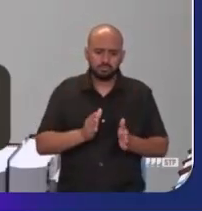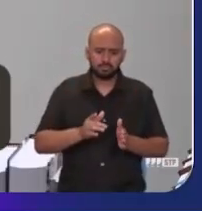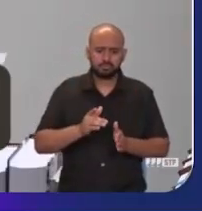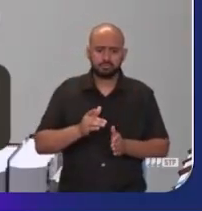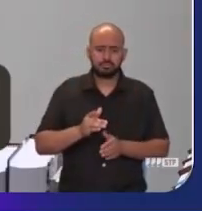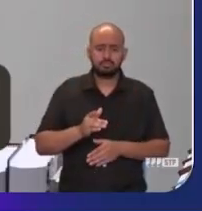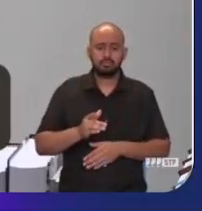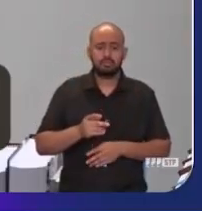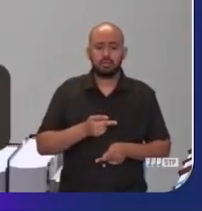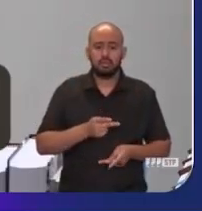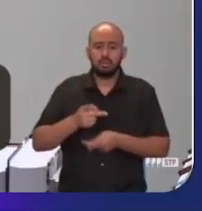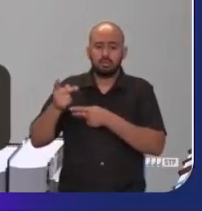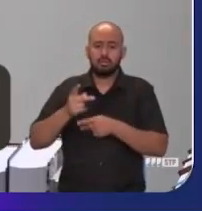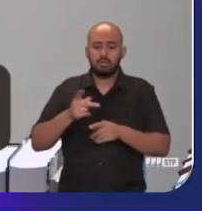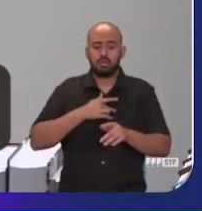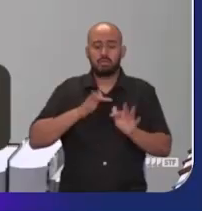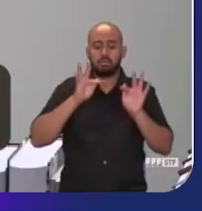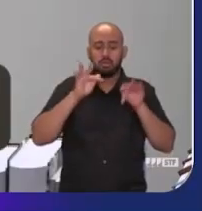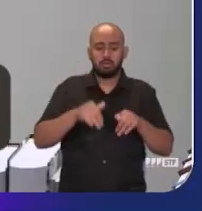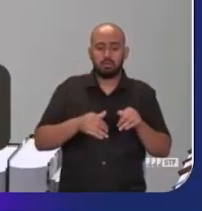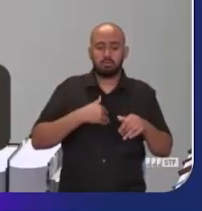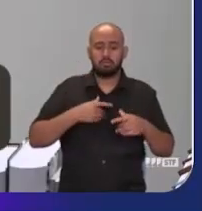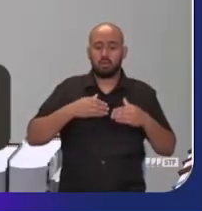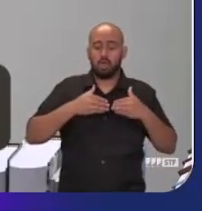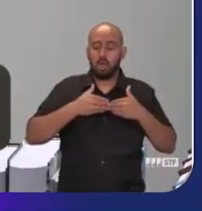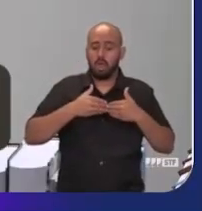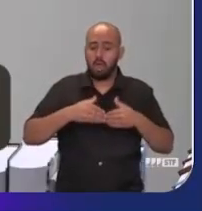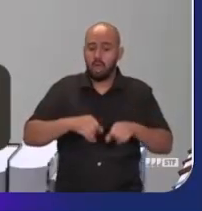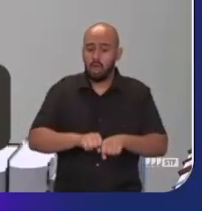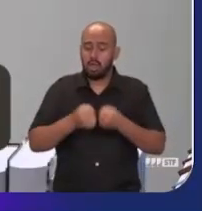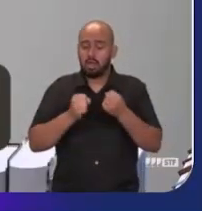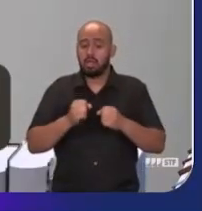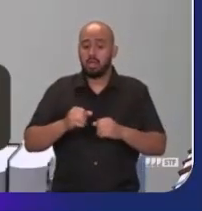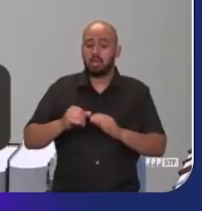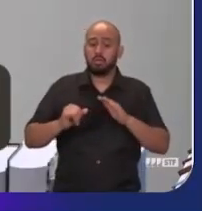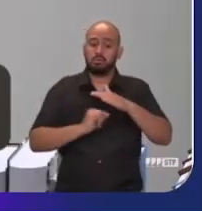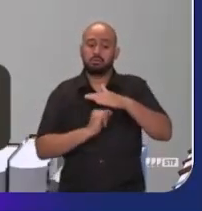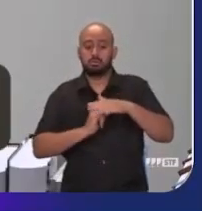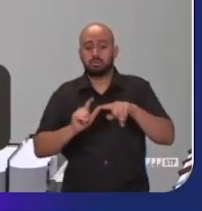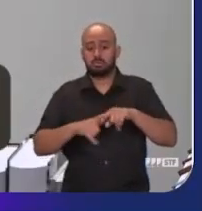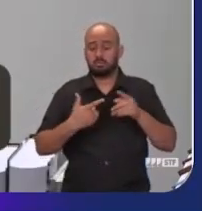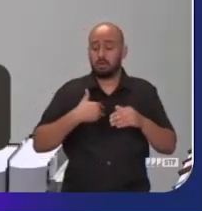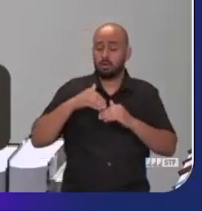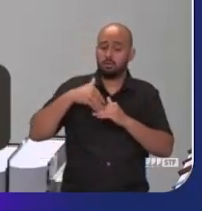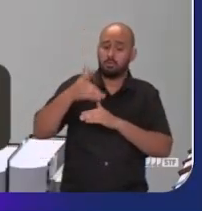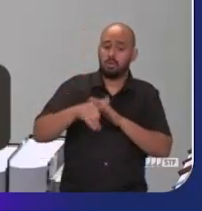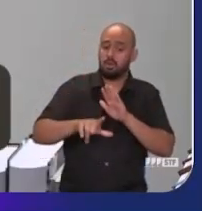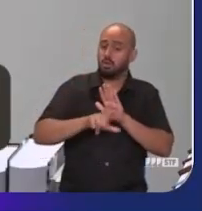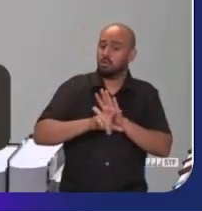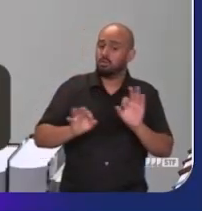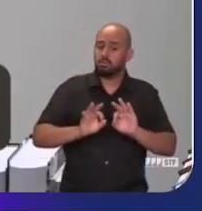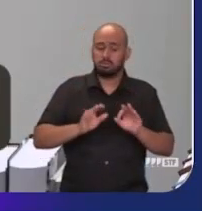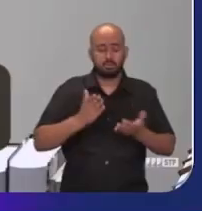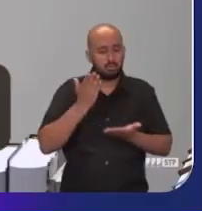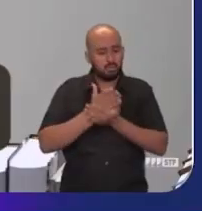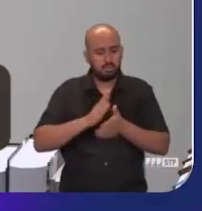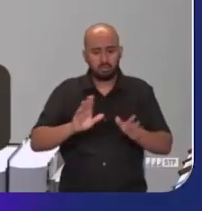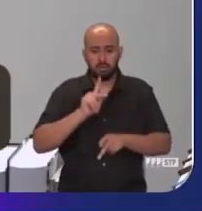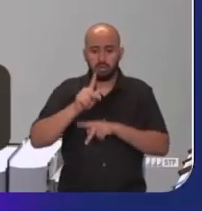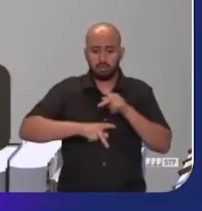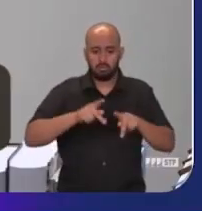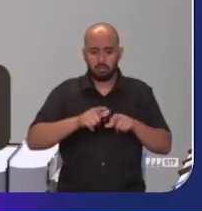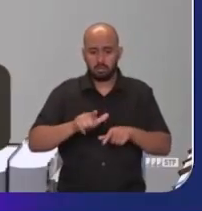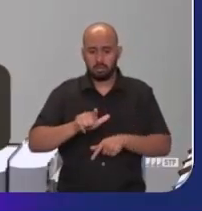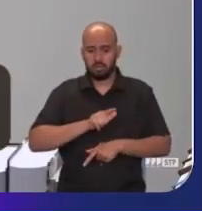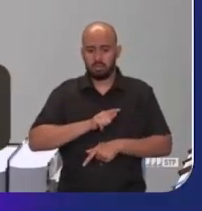tentaram levar até o fim sem quebra institucional, mas foi tudo fora da lei do lado de lá. Chega, irmão. O povo está onde ele,